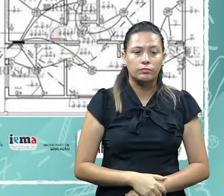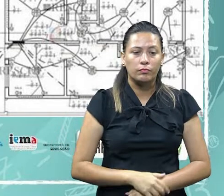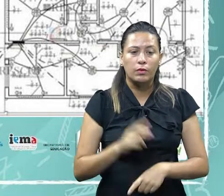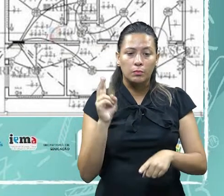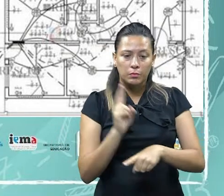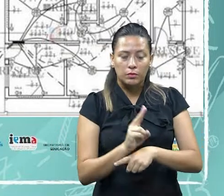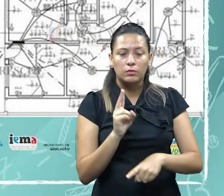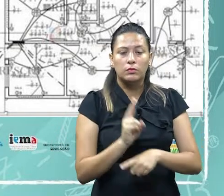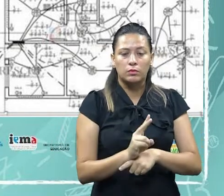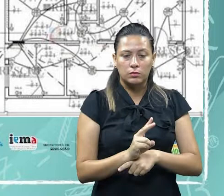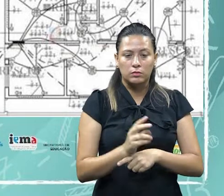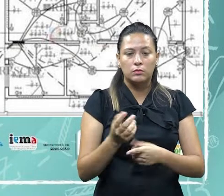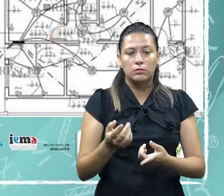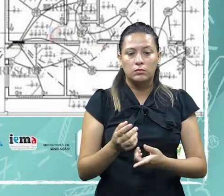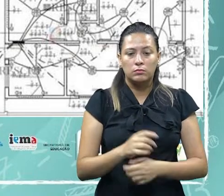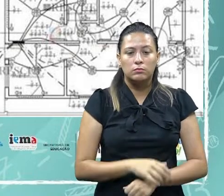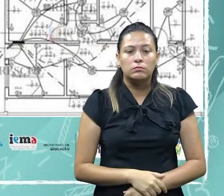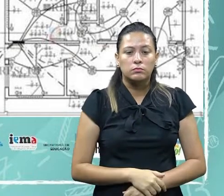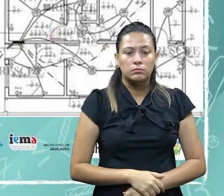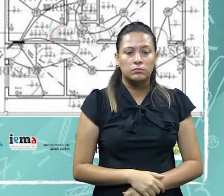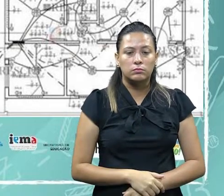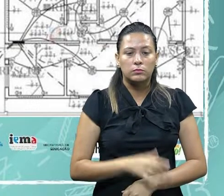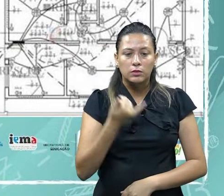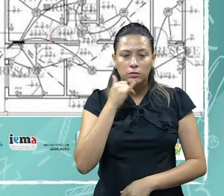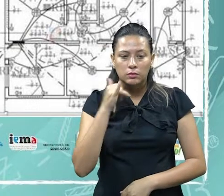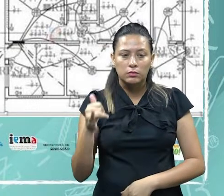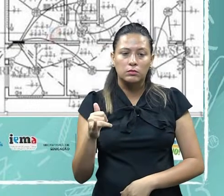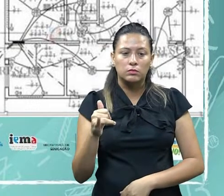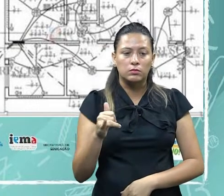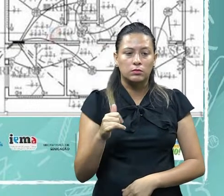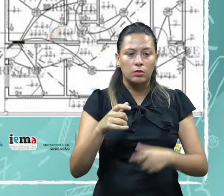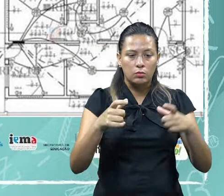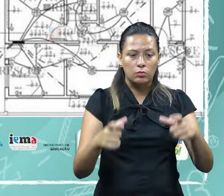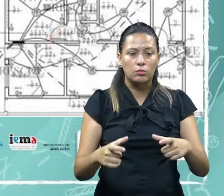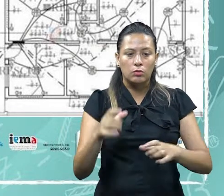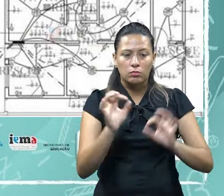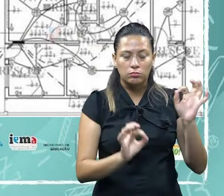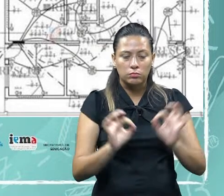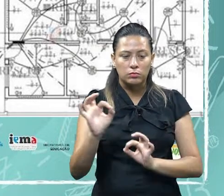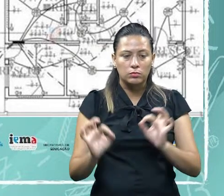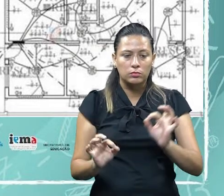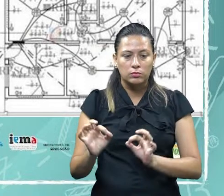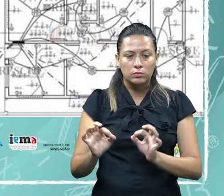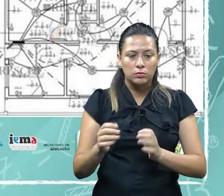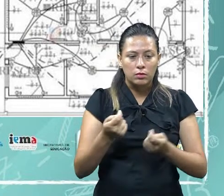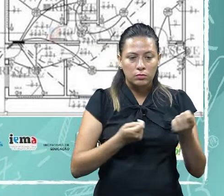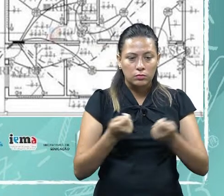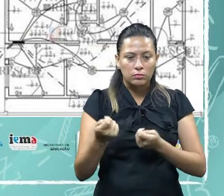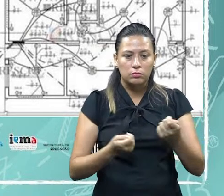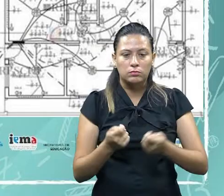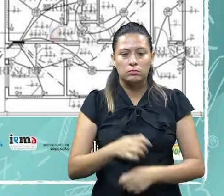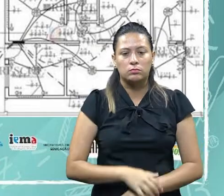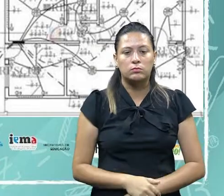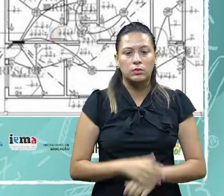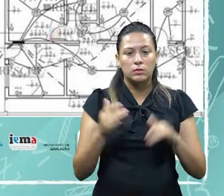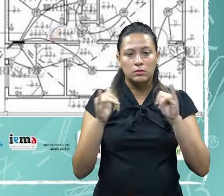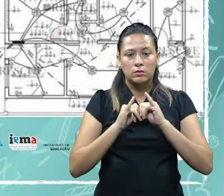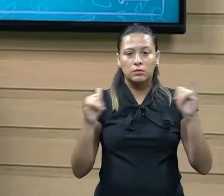energizados existentes na zona controlada, instalação da sinalização de impedimento de